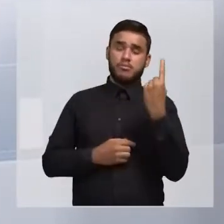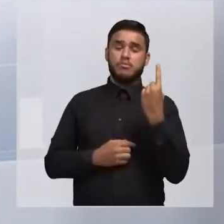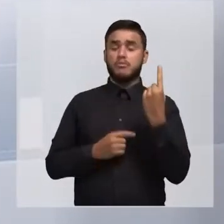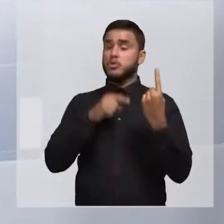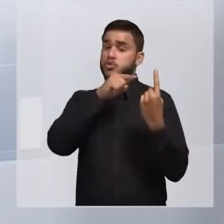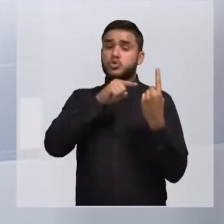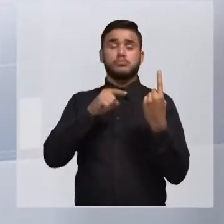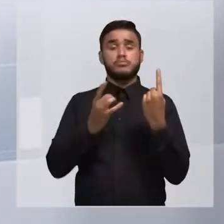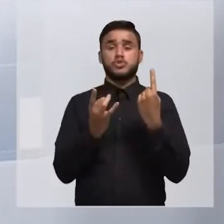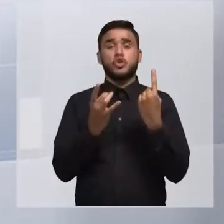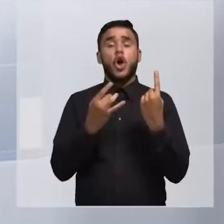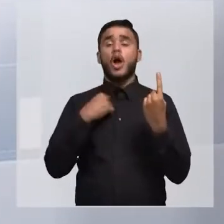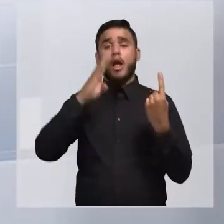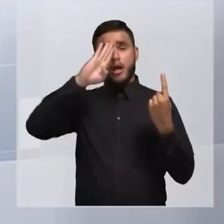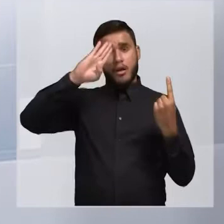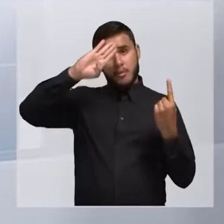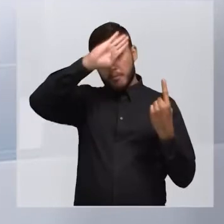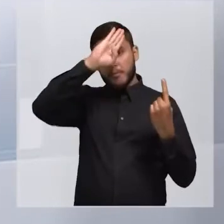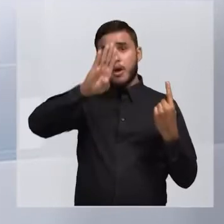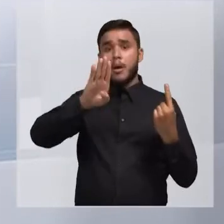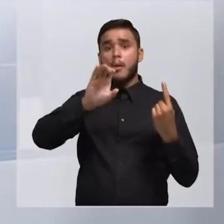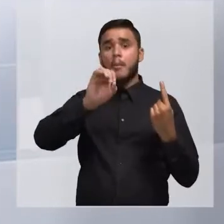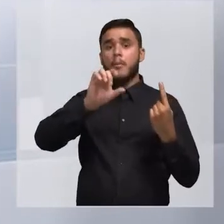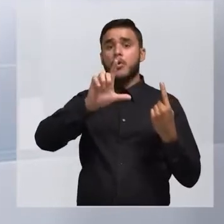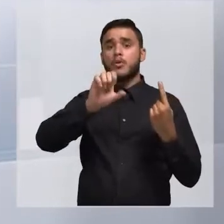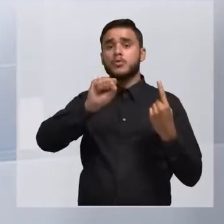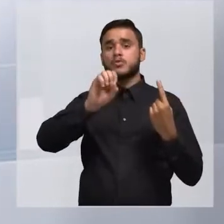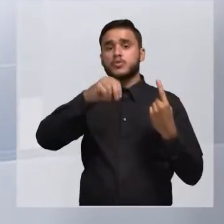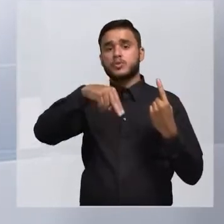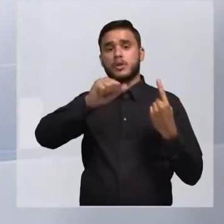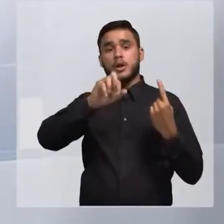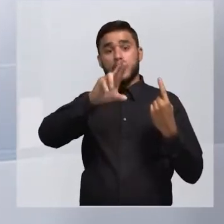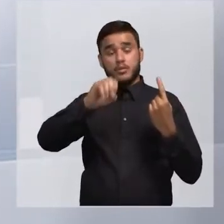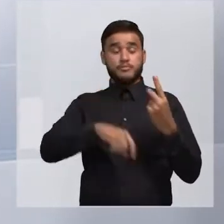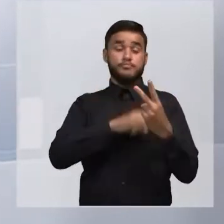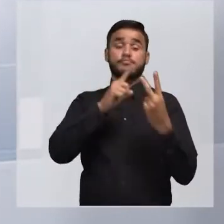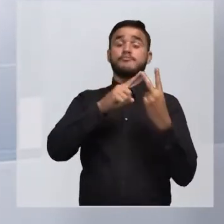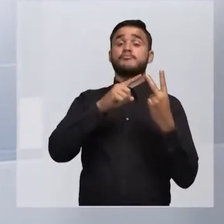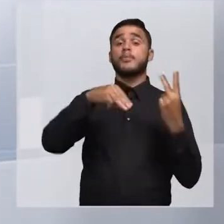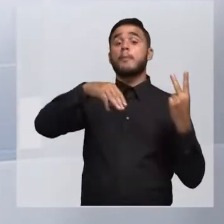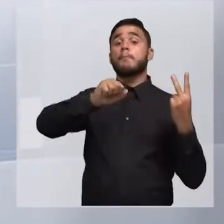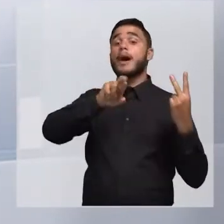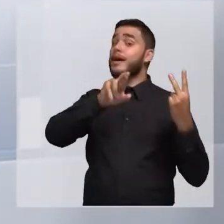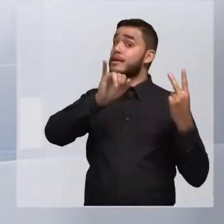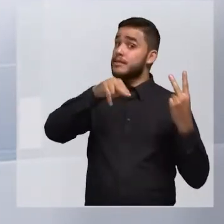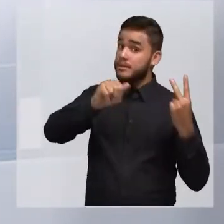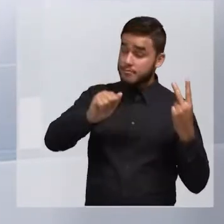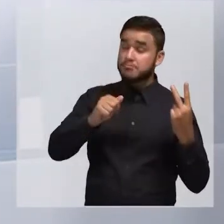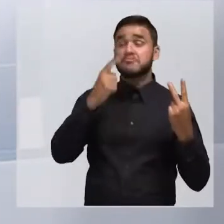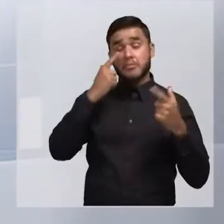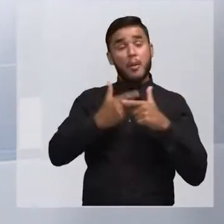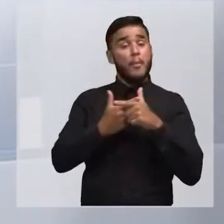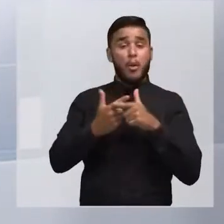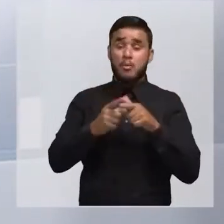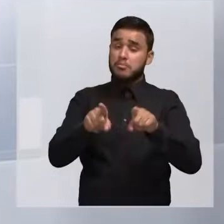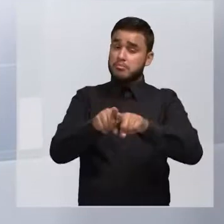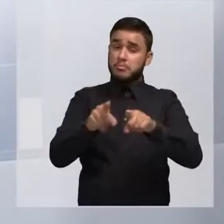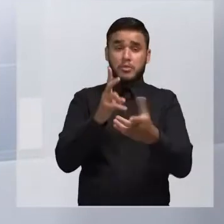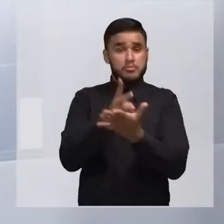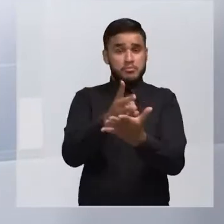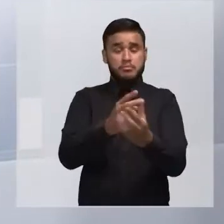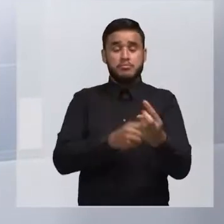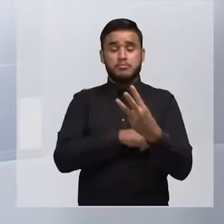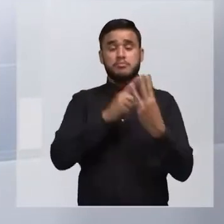Jair Bolsonaro. A segunda é Marina Silva, que também tem o mesmo problema do primeiro. E a terceira candidatura